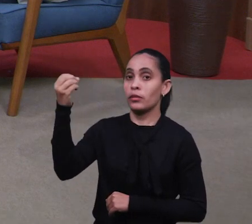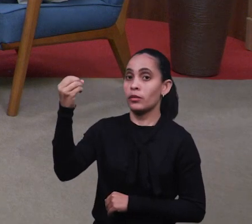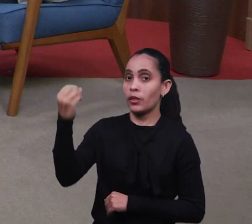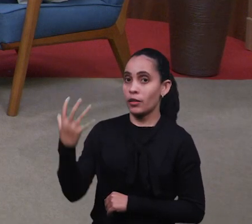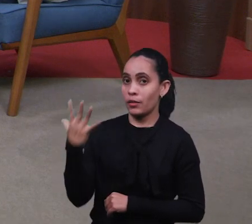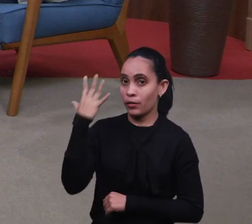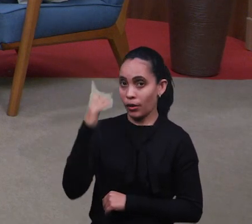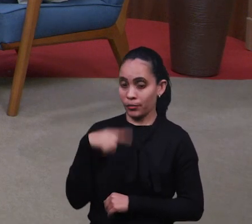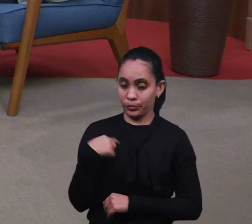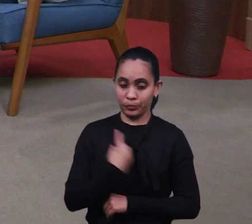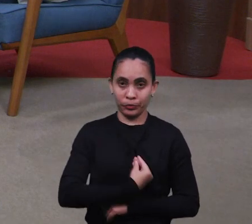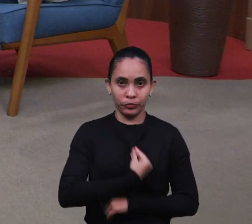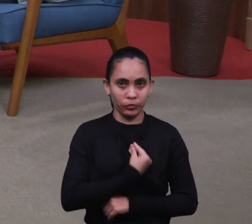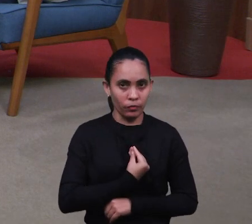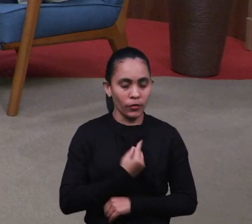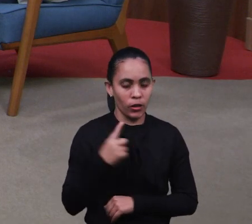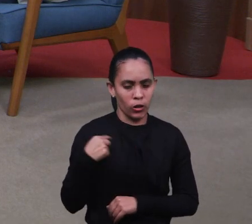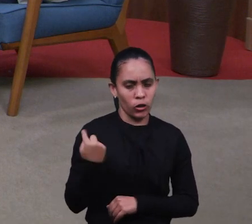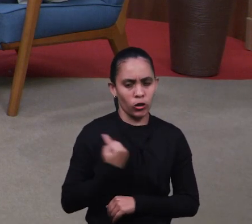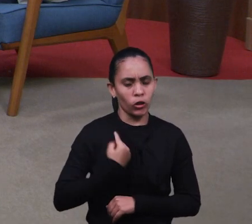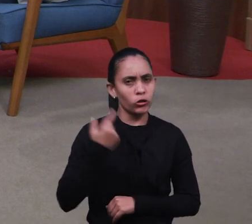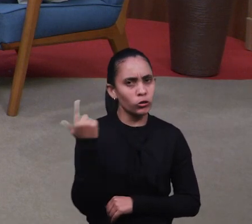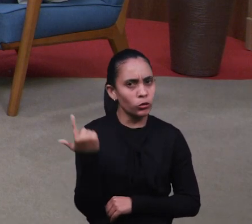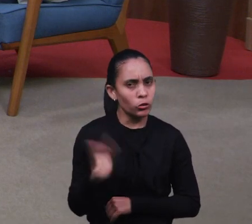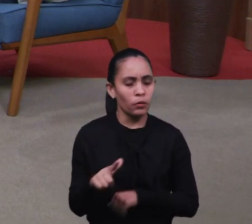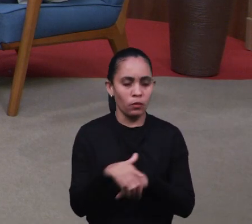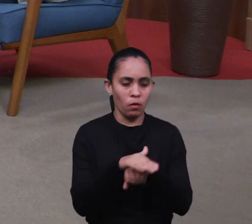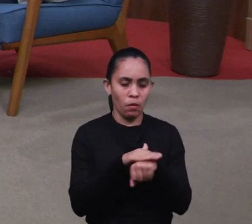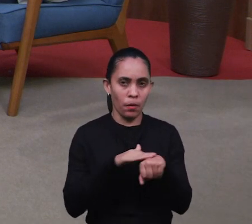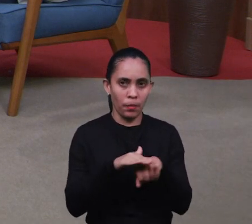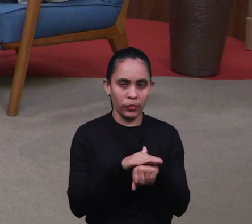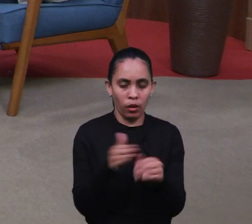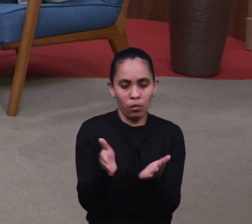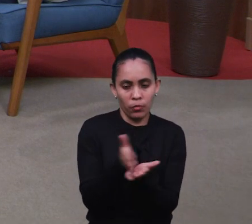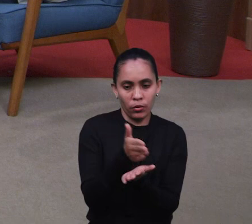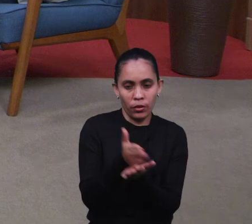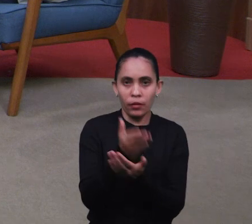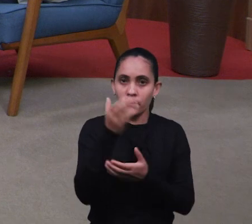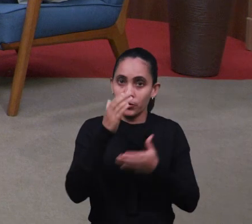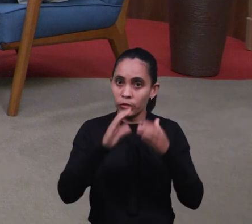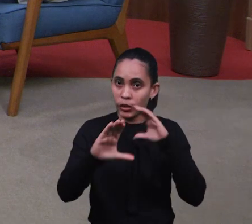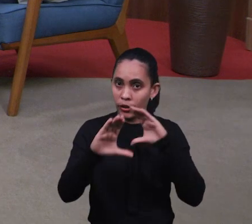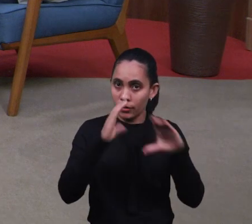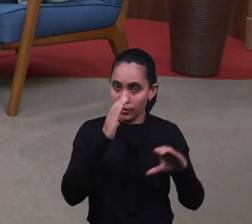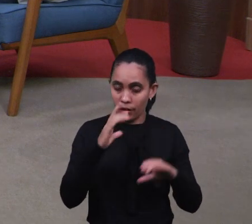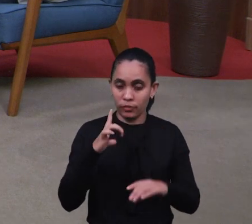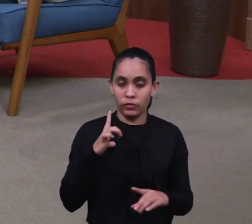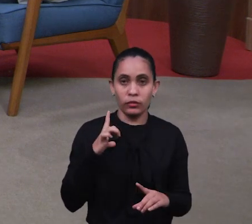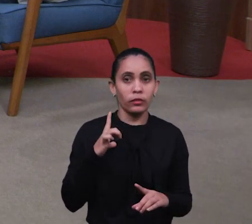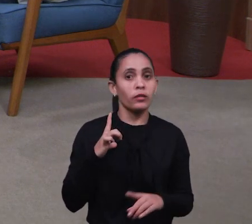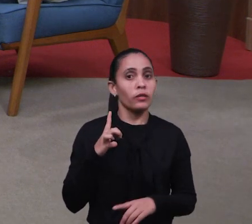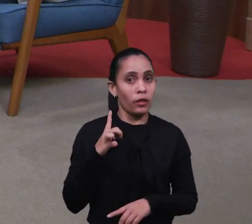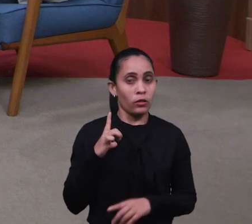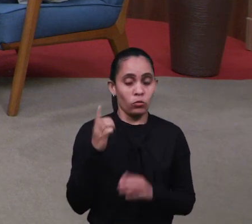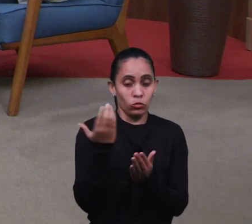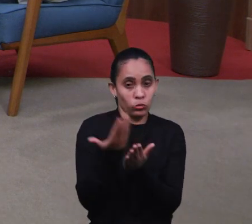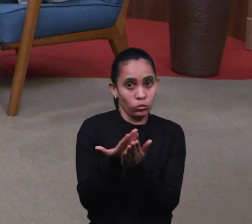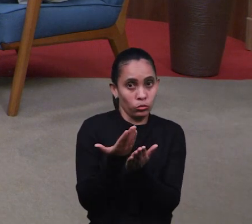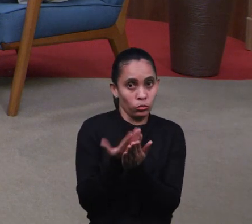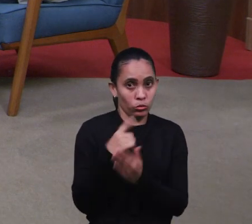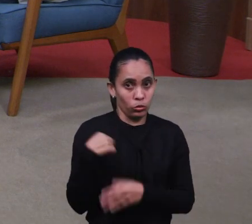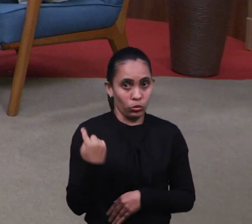para nós conversarmos aqui sobre o livro de Cantares, que tem sido objeto de estudo nosso, eu recebo os pastores Daniel Moreira e